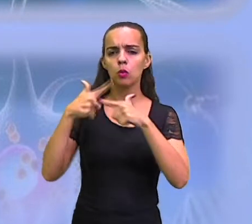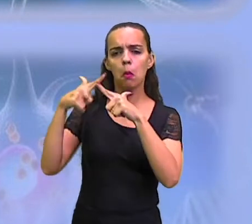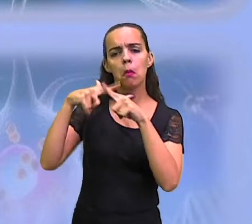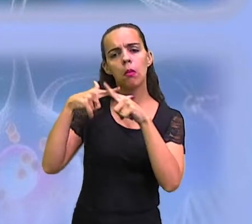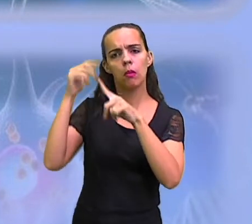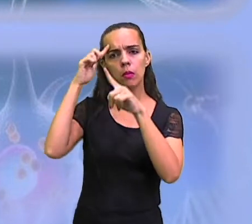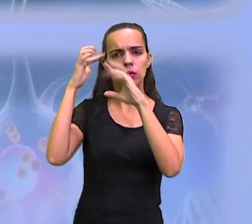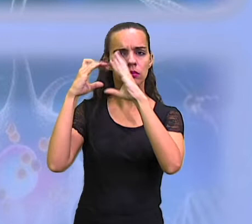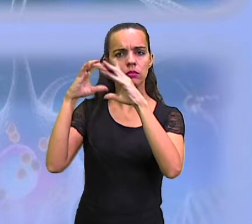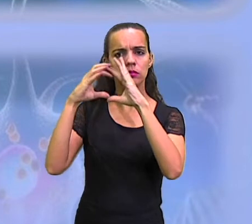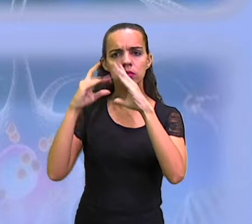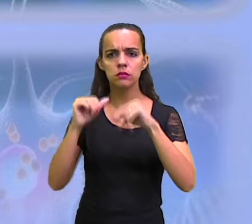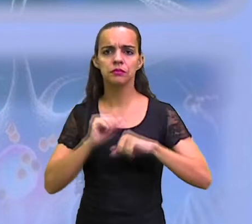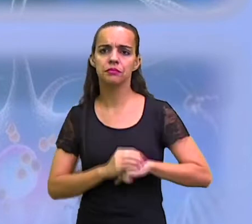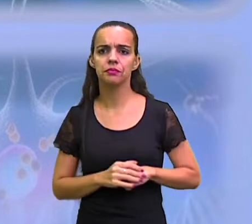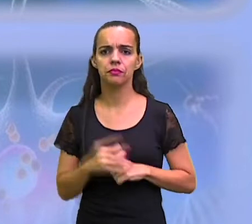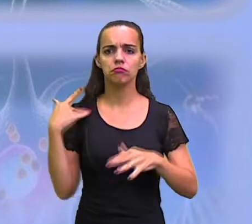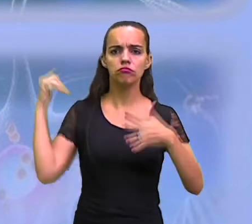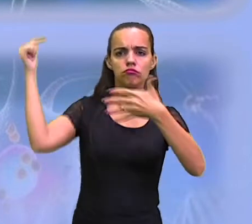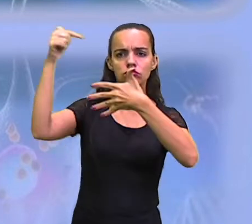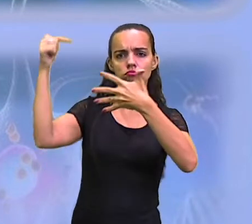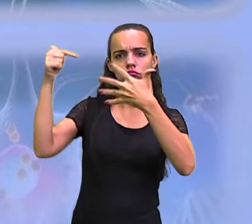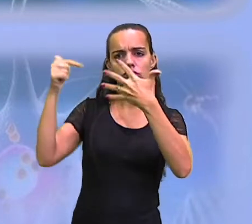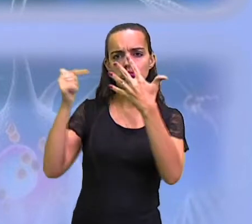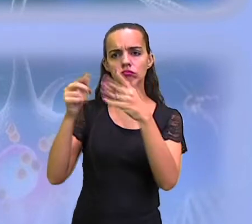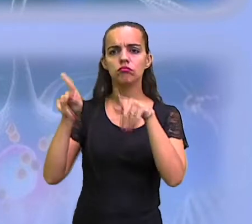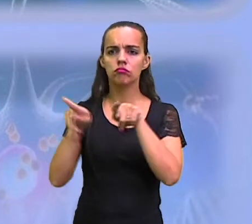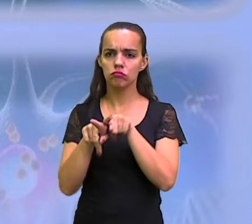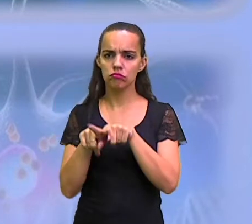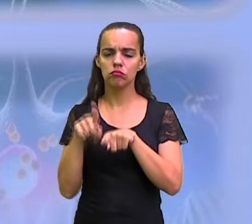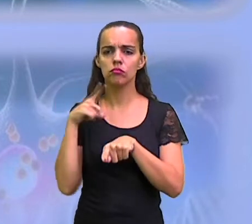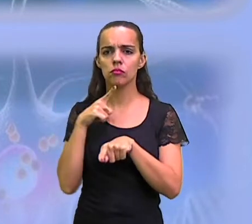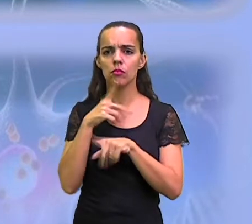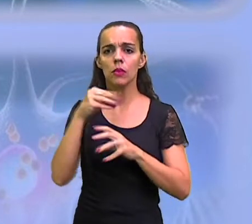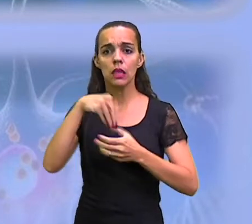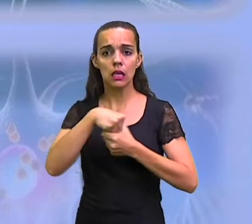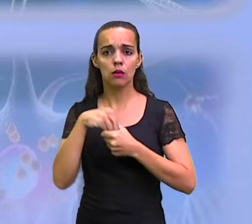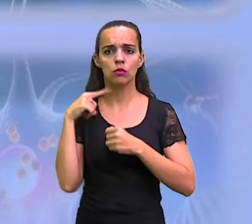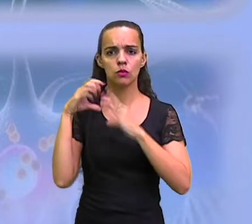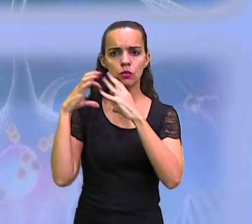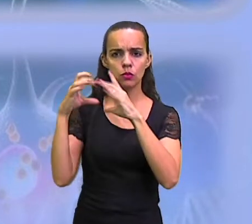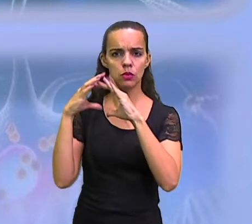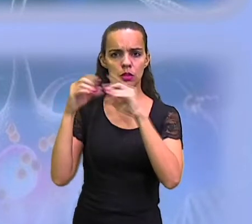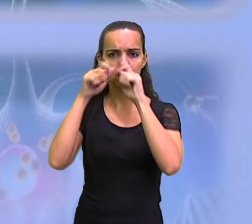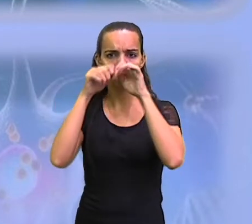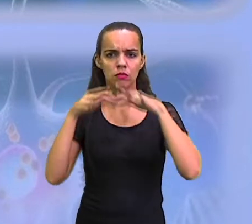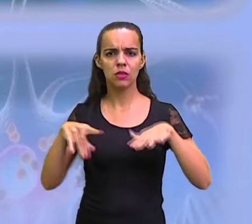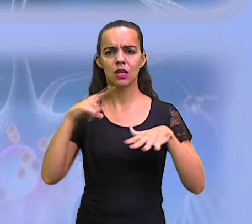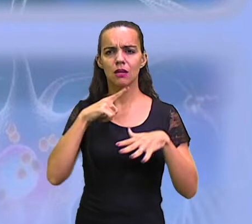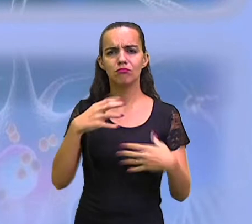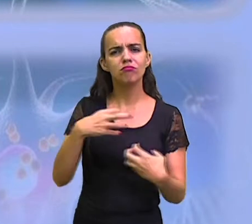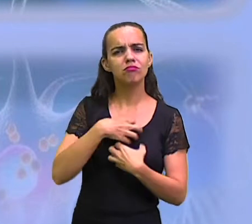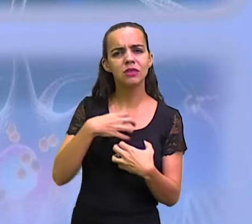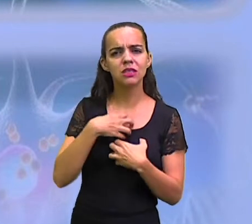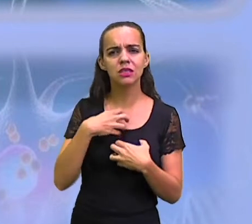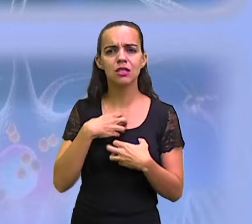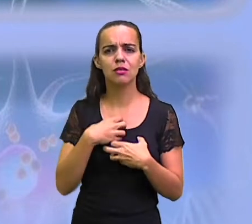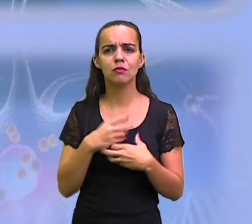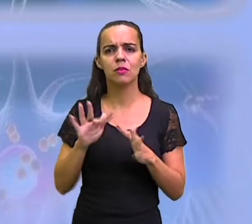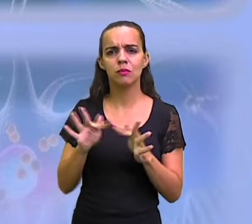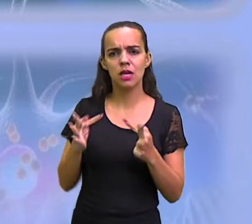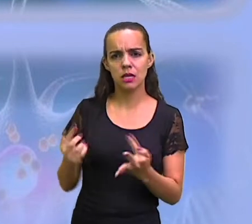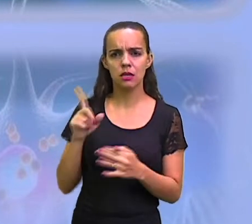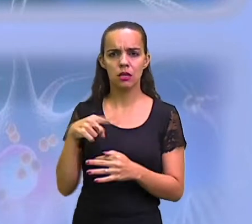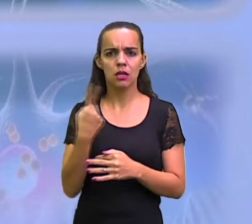medula espinhal, causadas pelo sistema imunológico. Dentre os sintomas mais comuns da